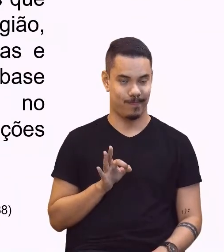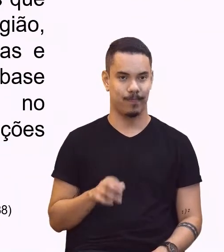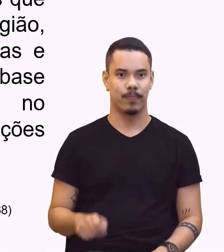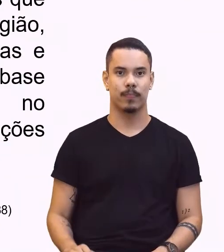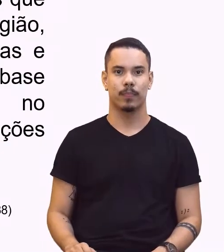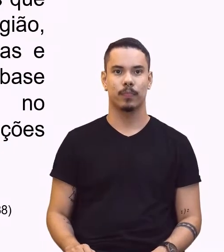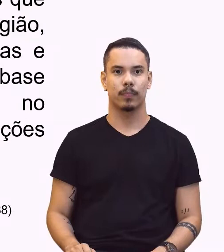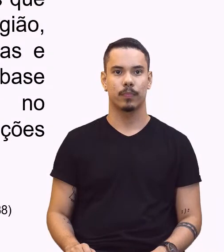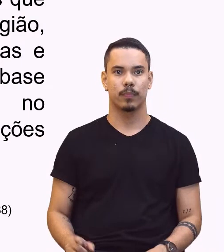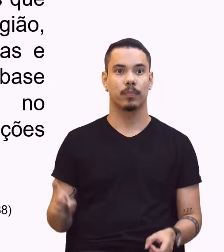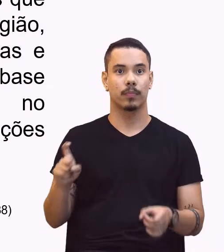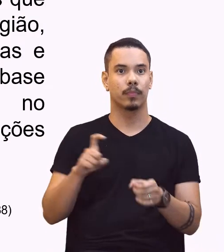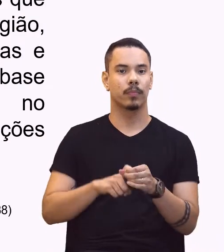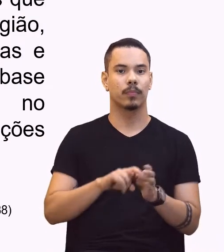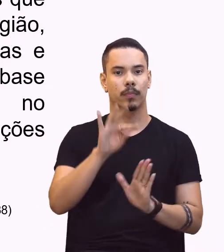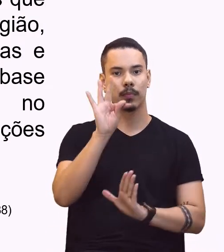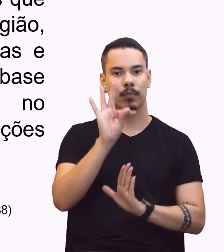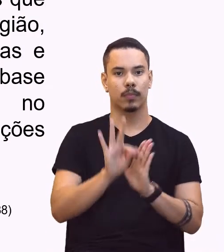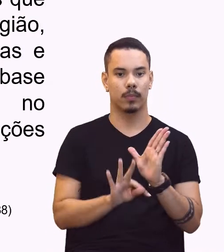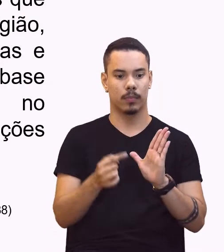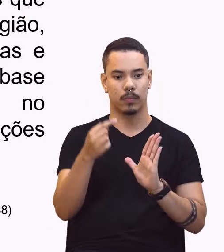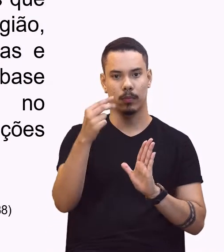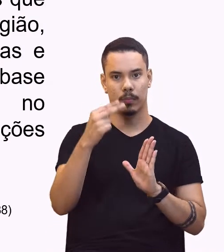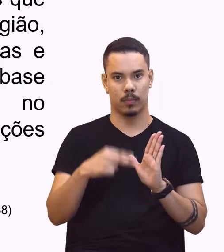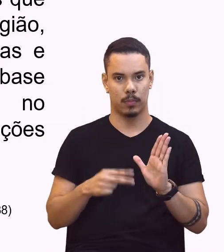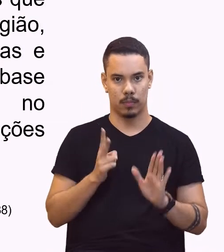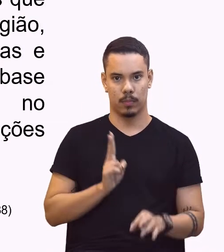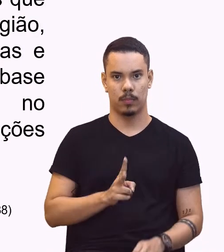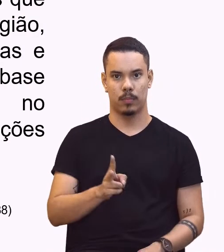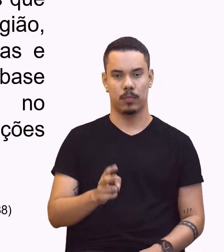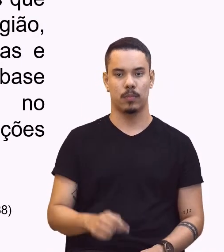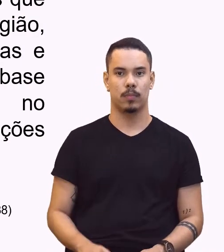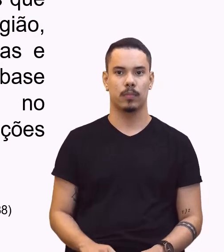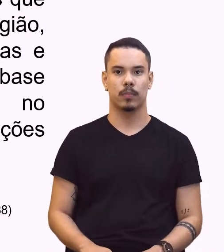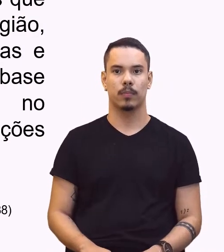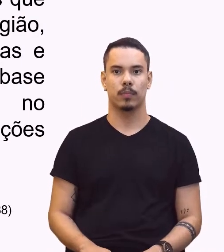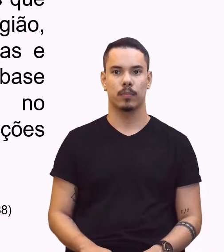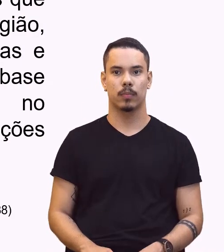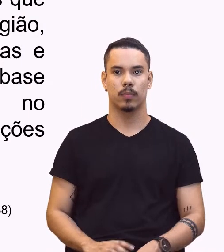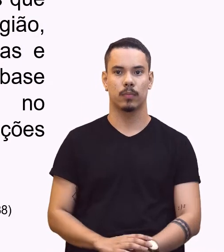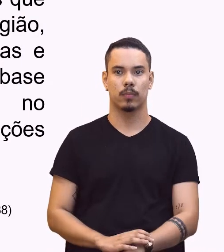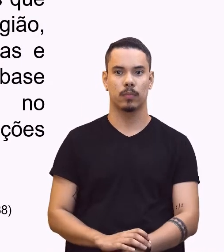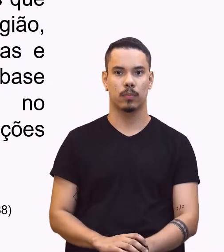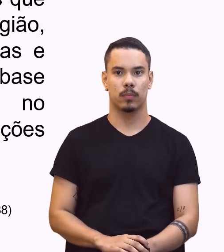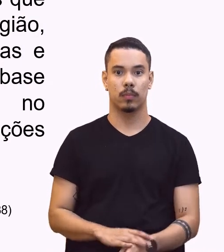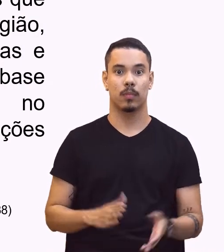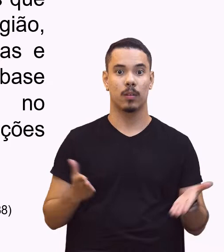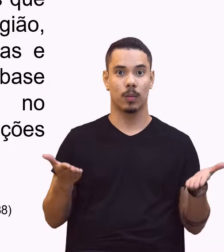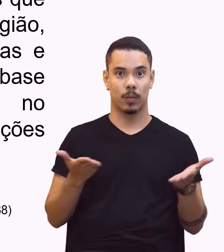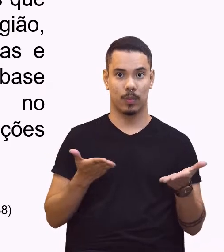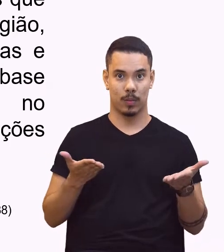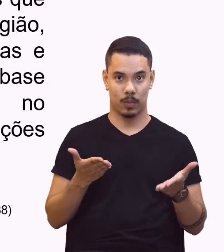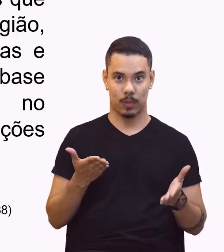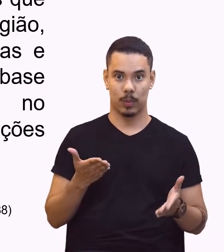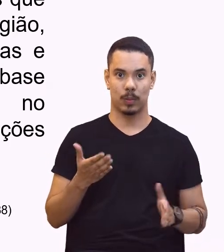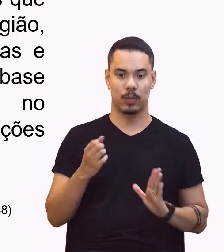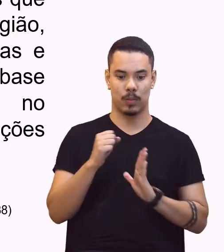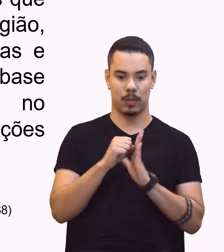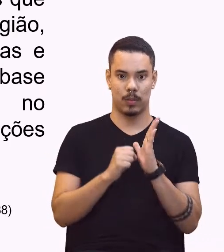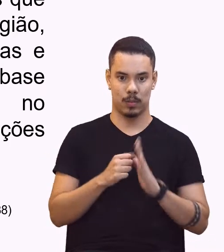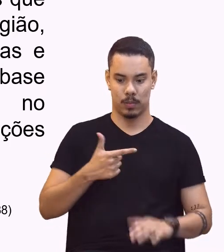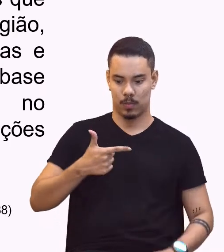texto para a gente dar continuidade. No nosso tempo, hoje em dia, século XXI,